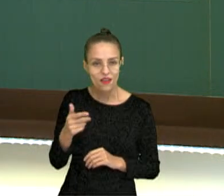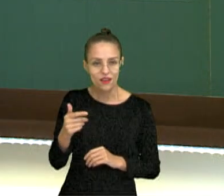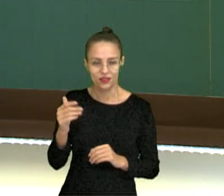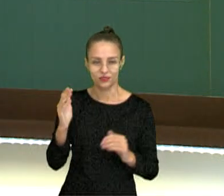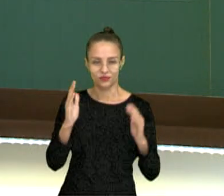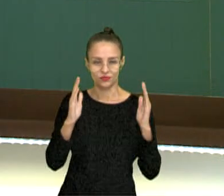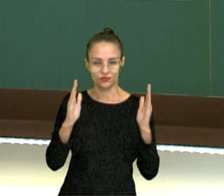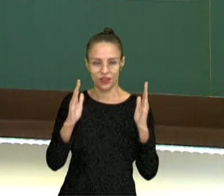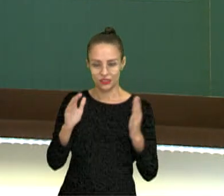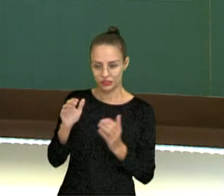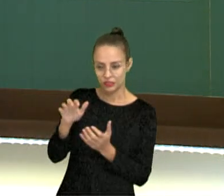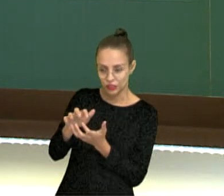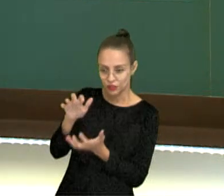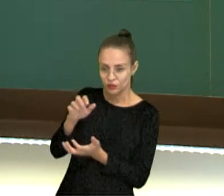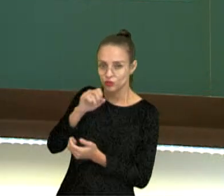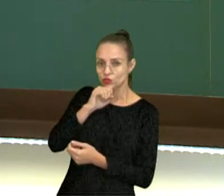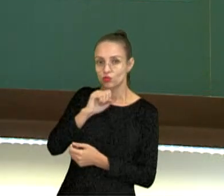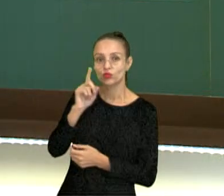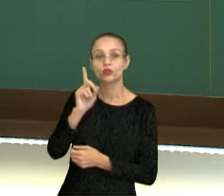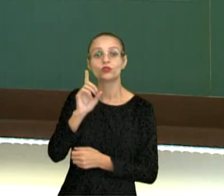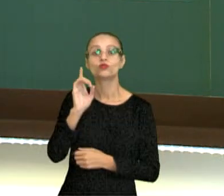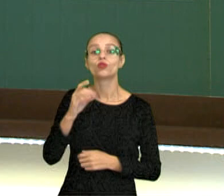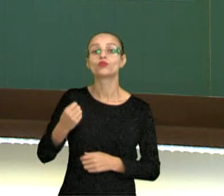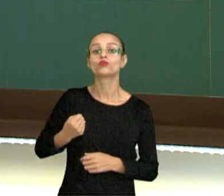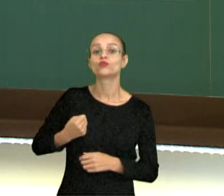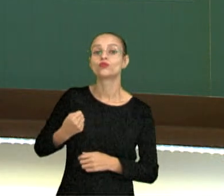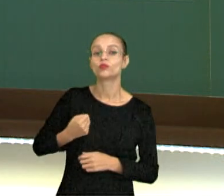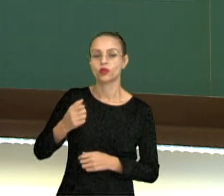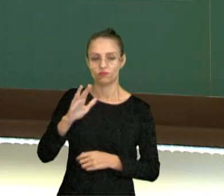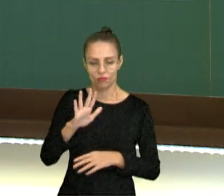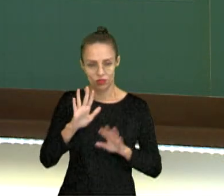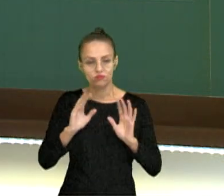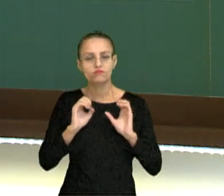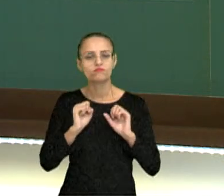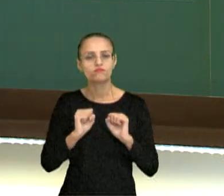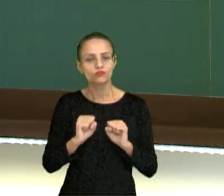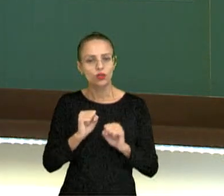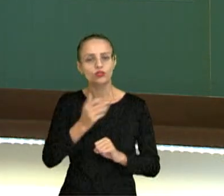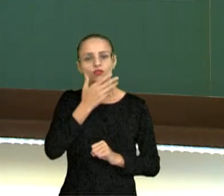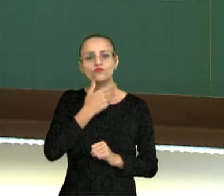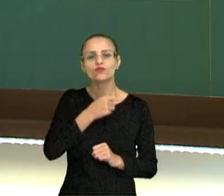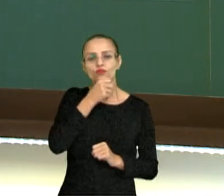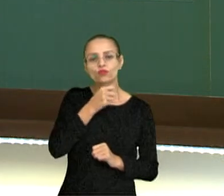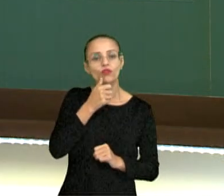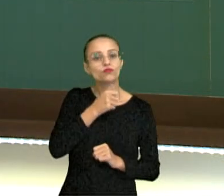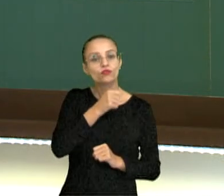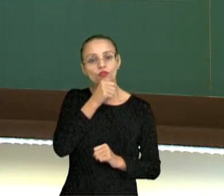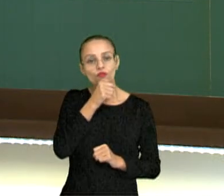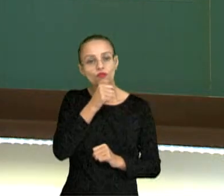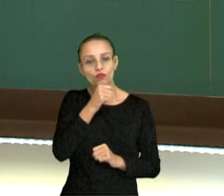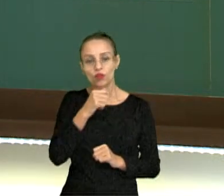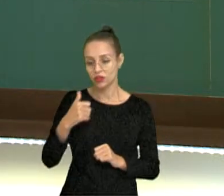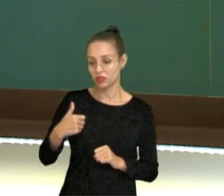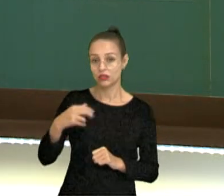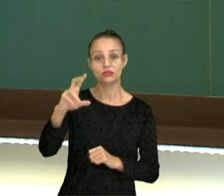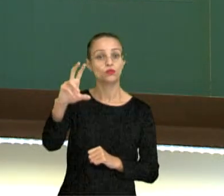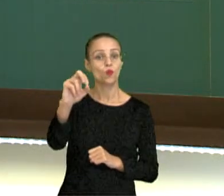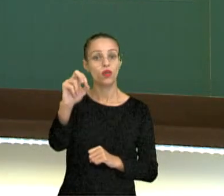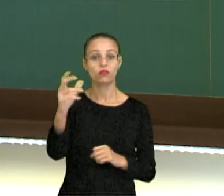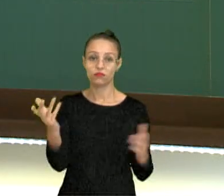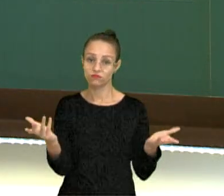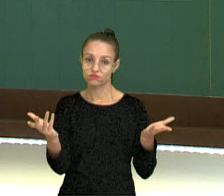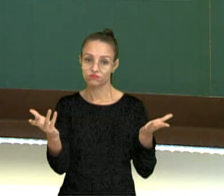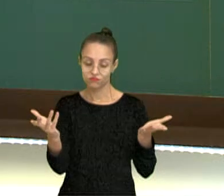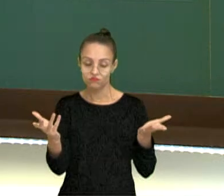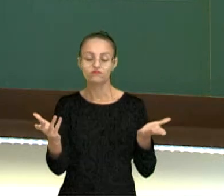fase idoso. É só um número, mas ele pode ser um vovô ou uma vovó com 50 anos.